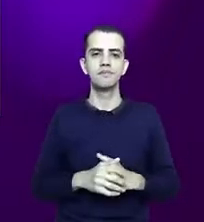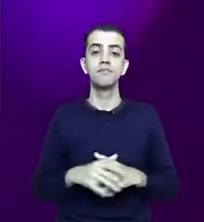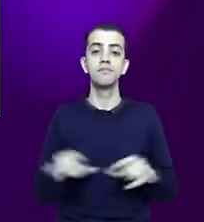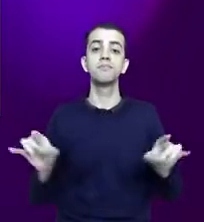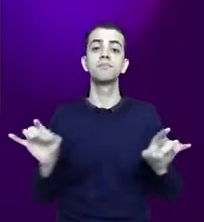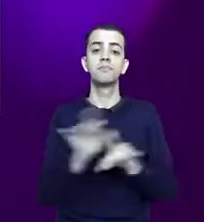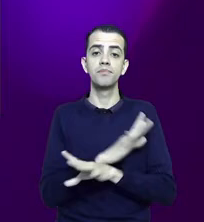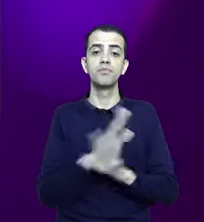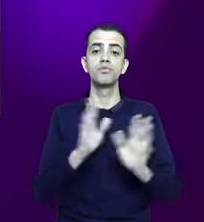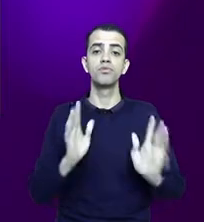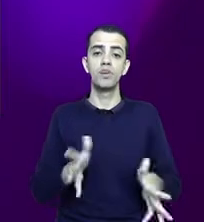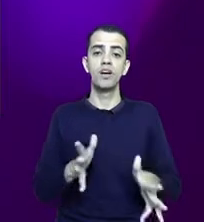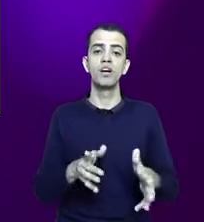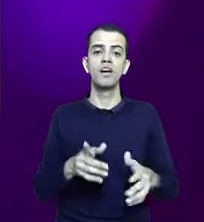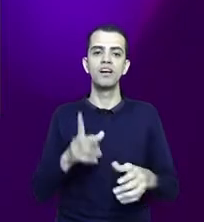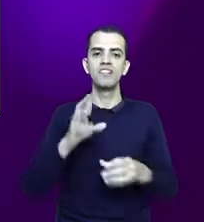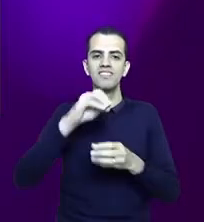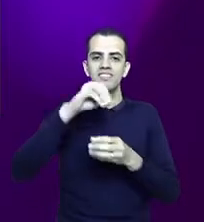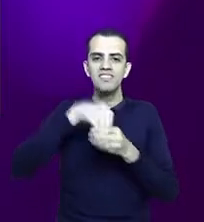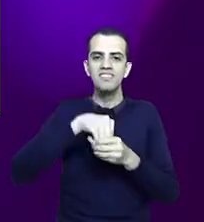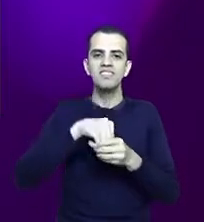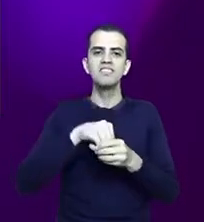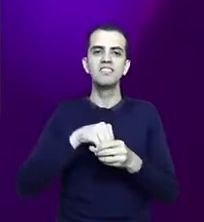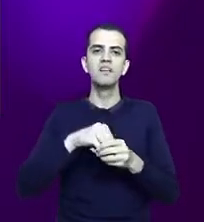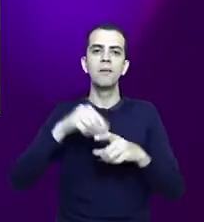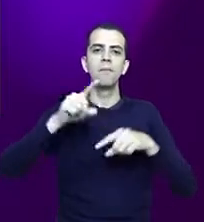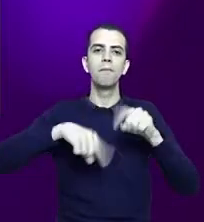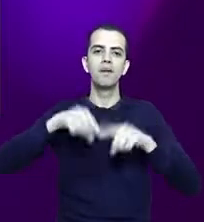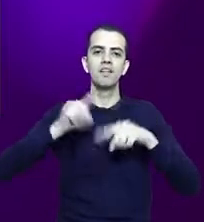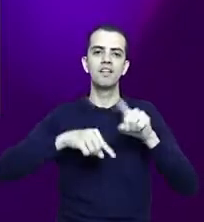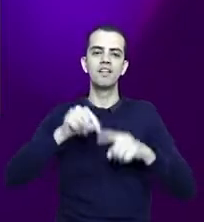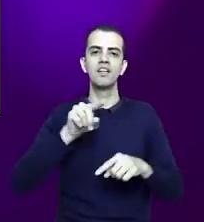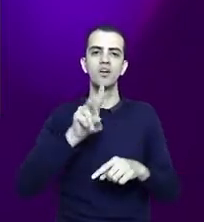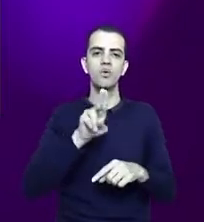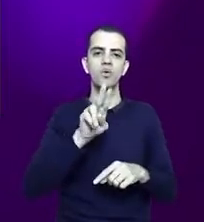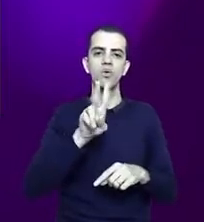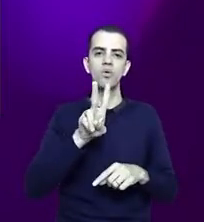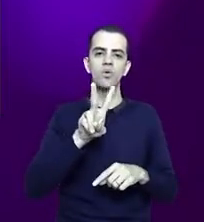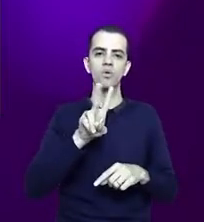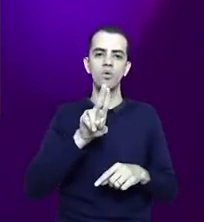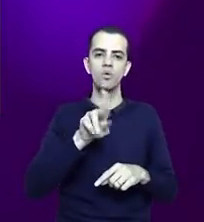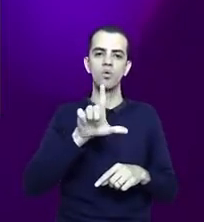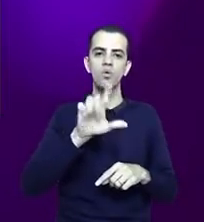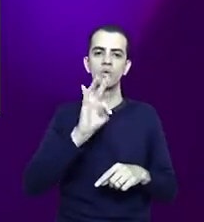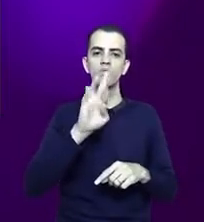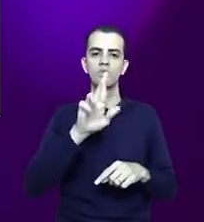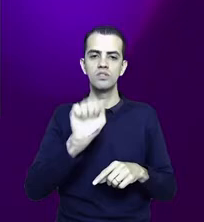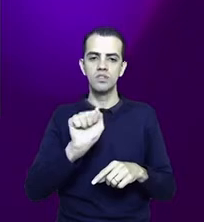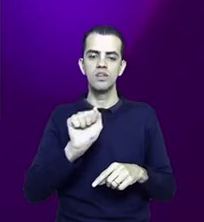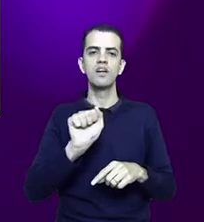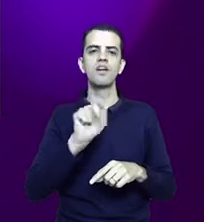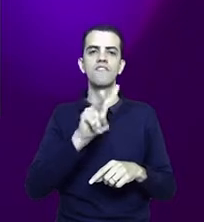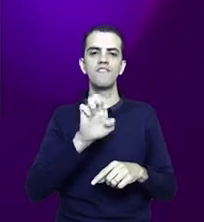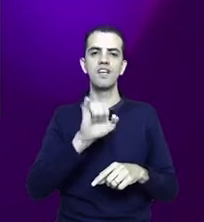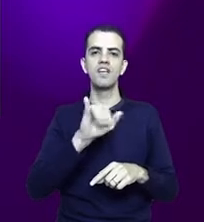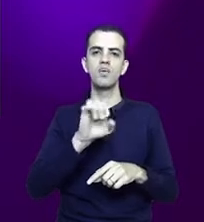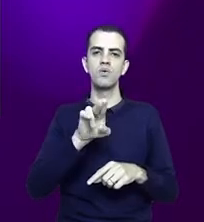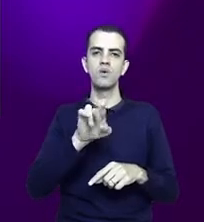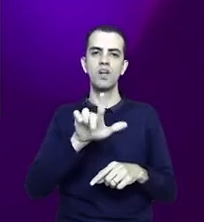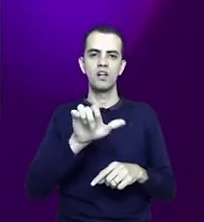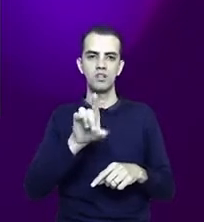na sua superfície interna, ela é feita de material trabeculado, né? Então, espera-se que haja algum tipo de